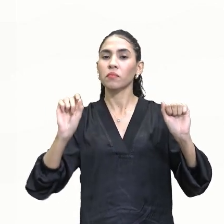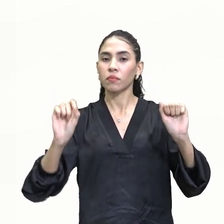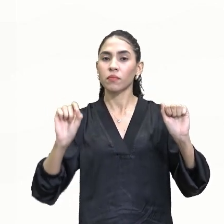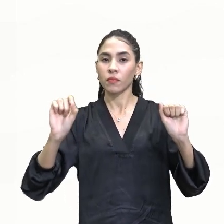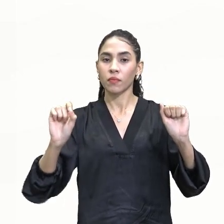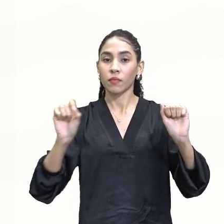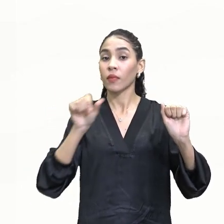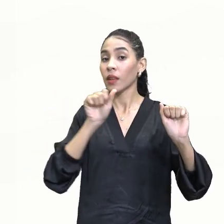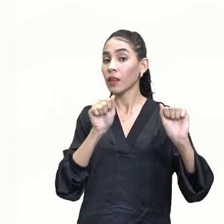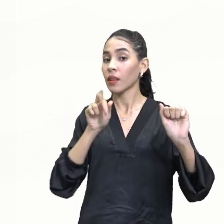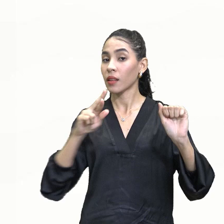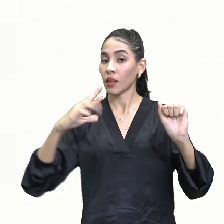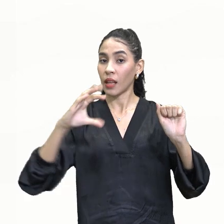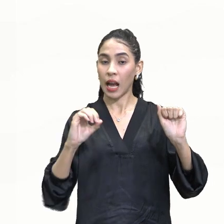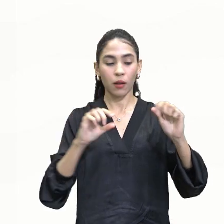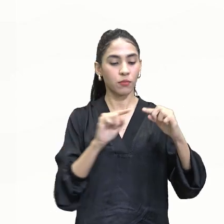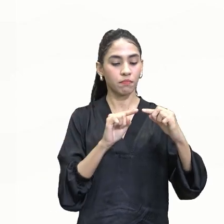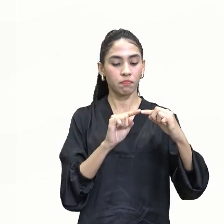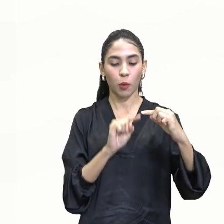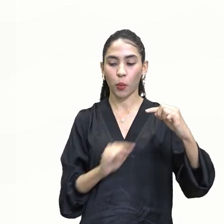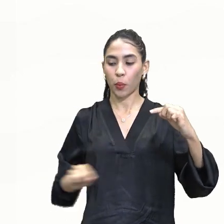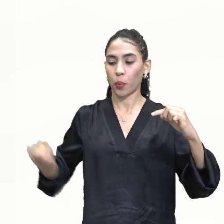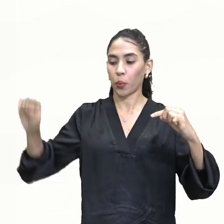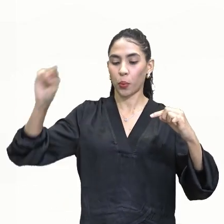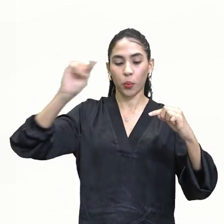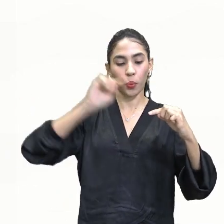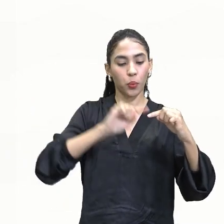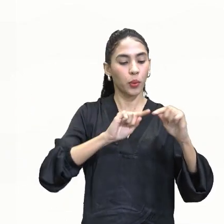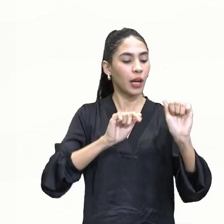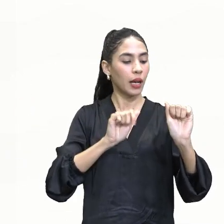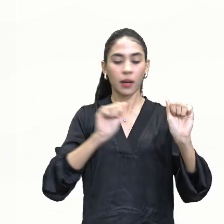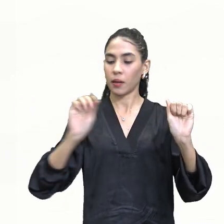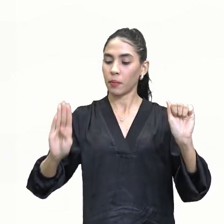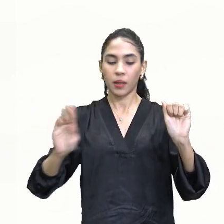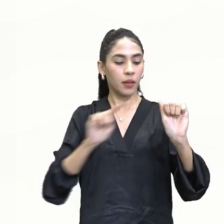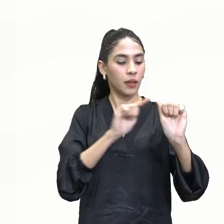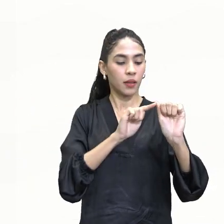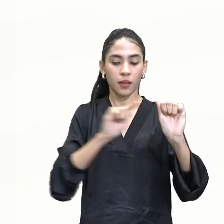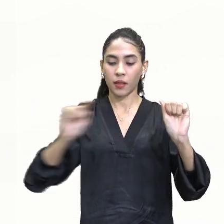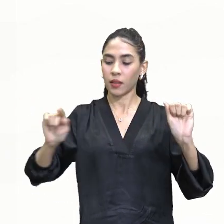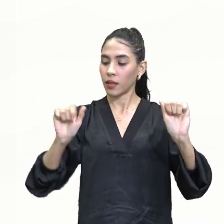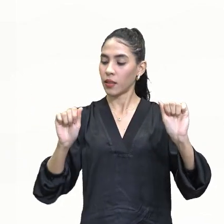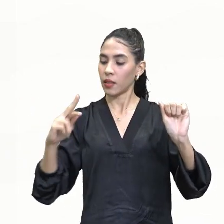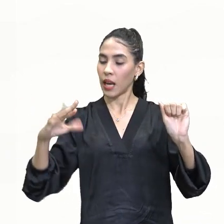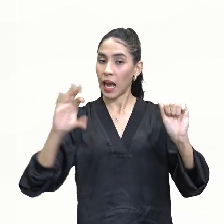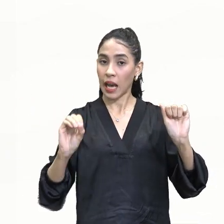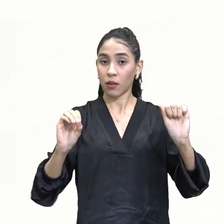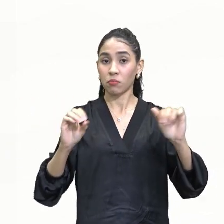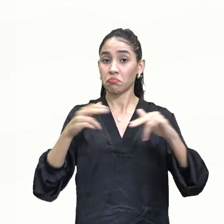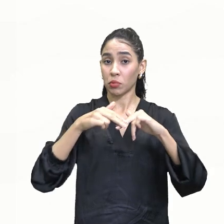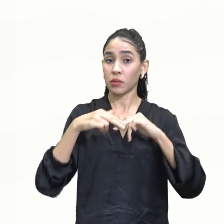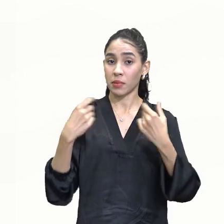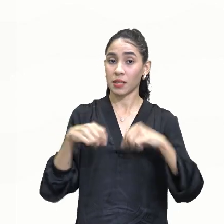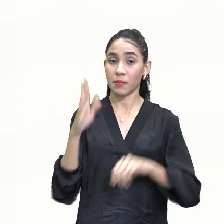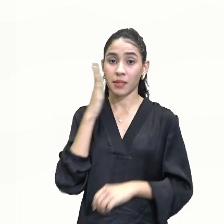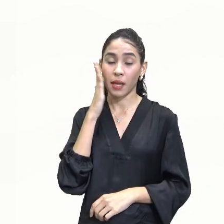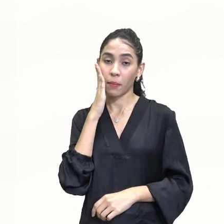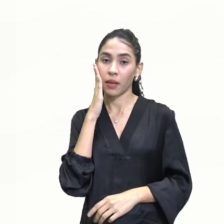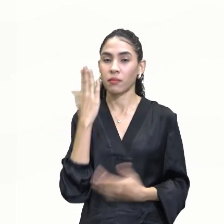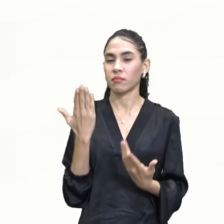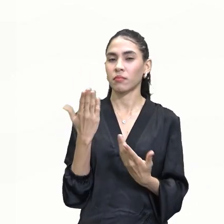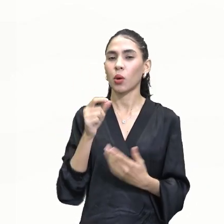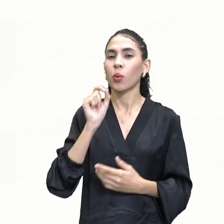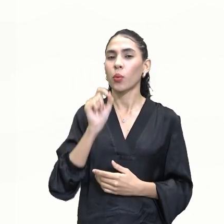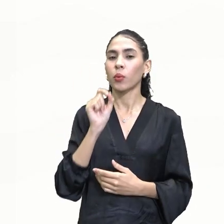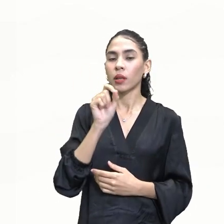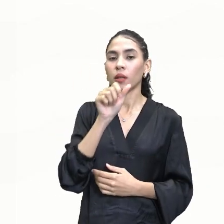nosso arco. Então, se nós vamos falar de medidas de arco, nós temos que saber, não é? Ali identificar o